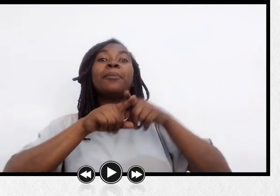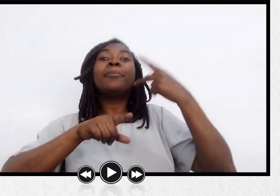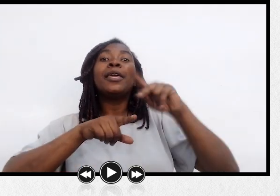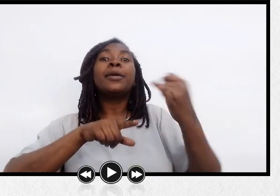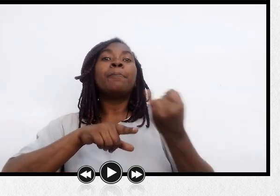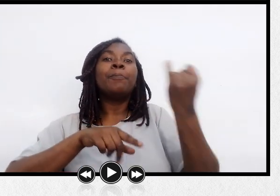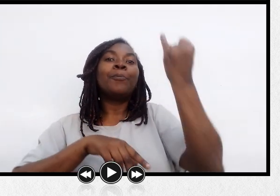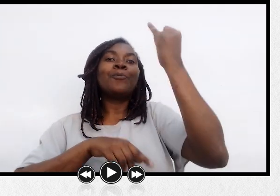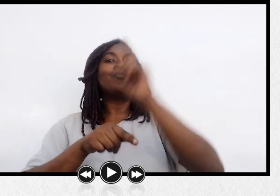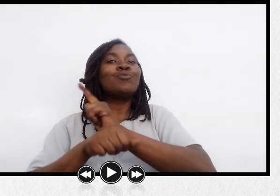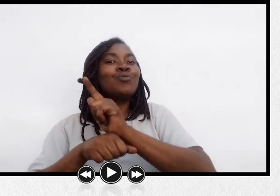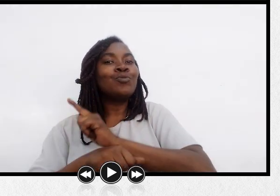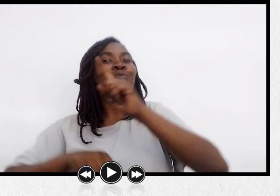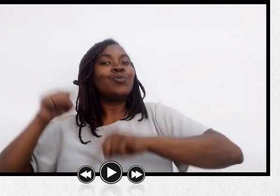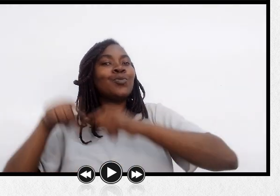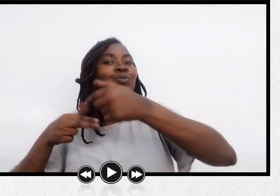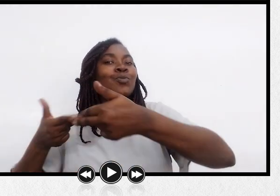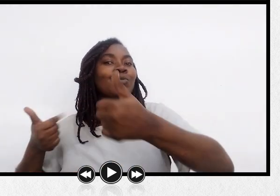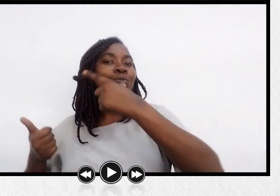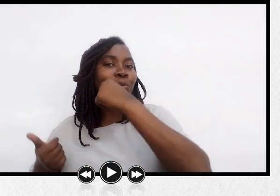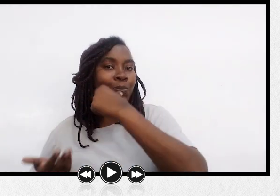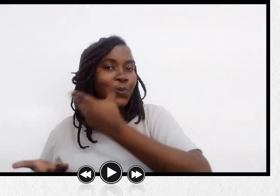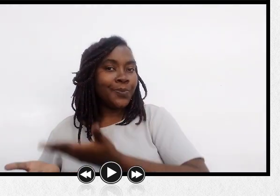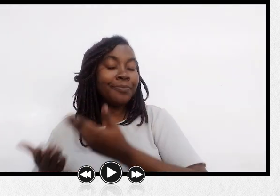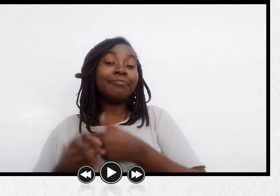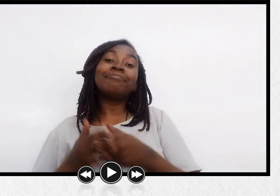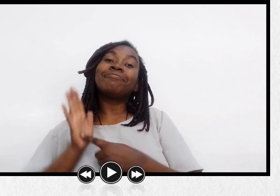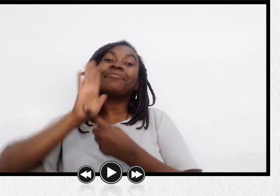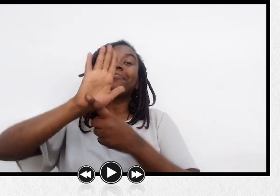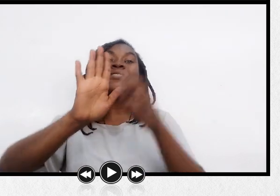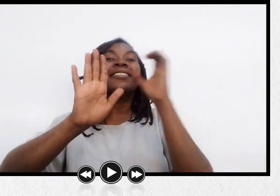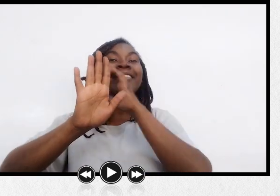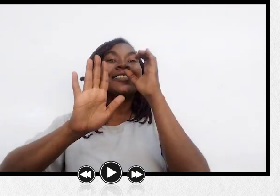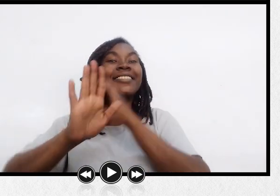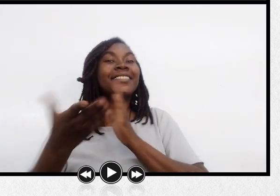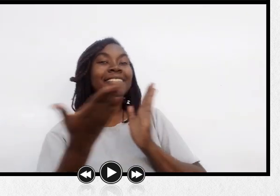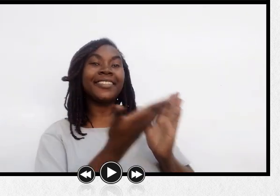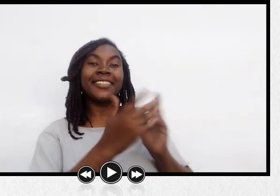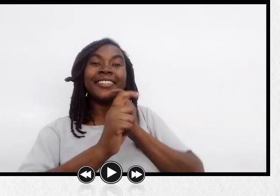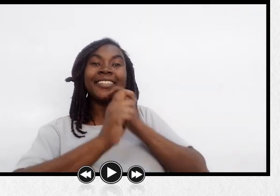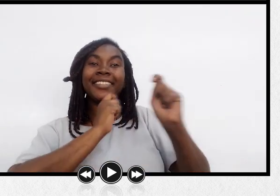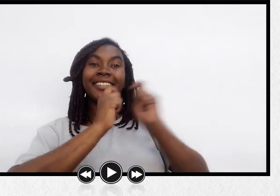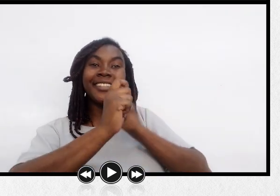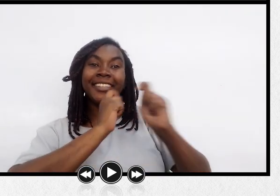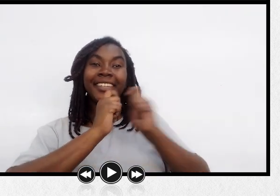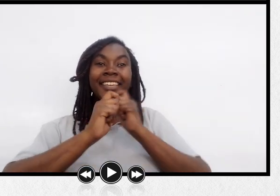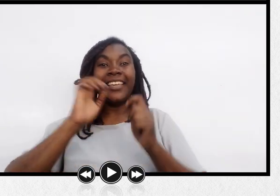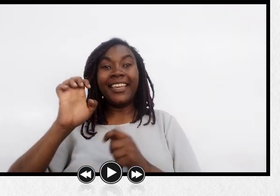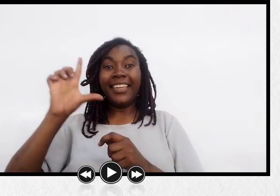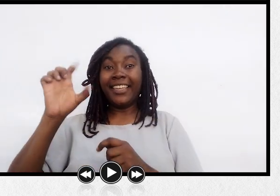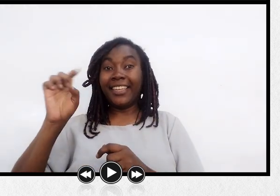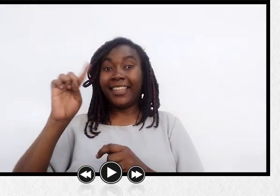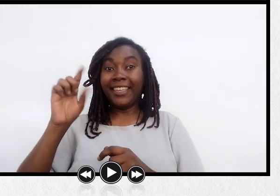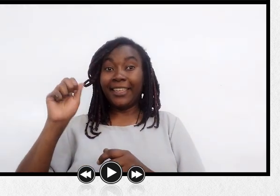importância para a gestão dos recursos hídricos. Aqui apresentando rapidamente a nossa entrevistada, a Eleusa Maria da